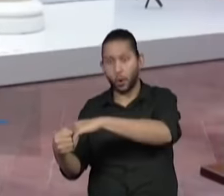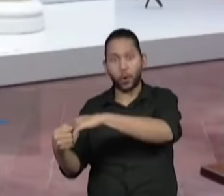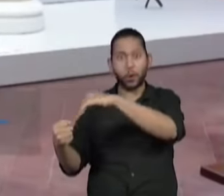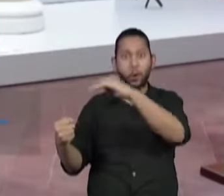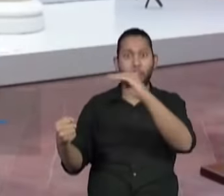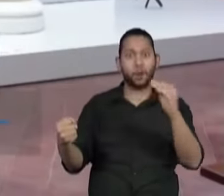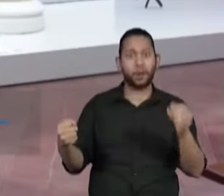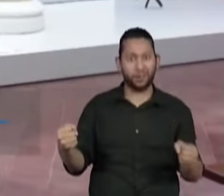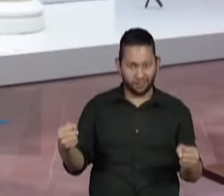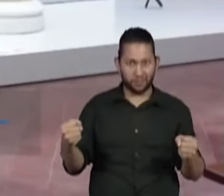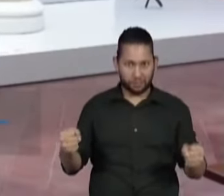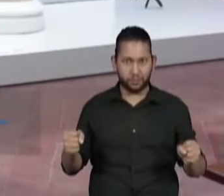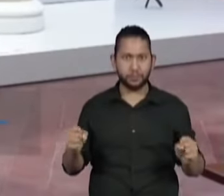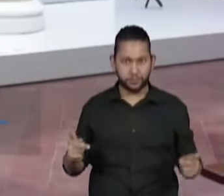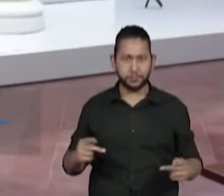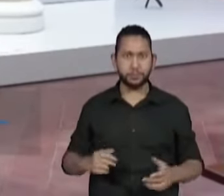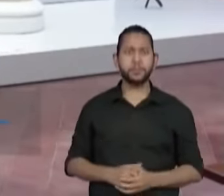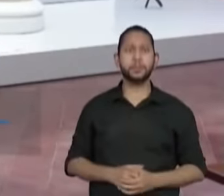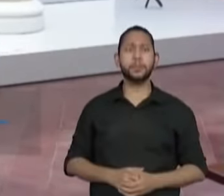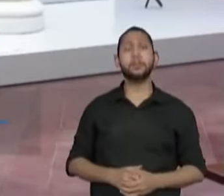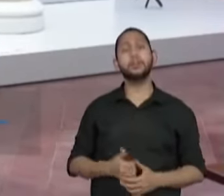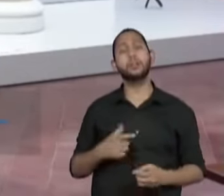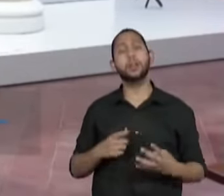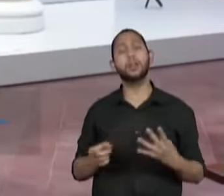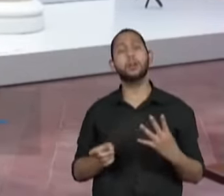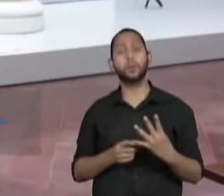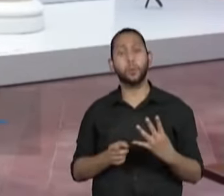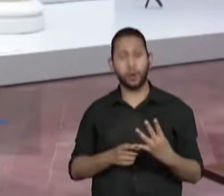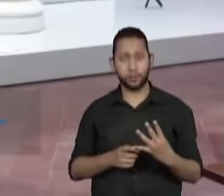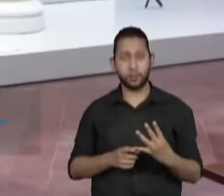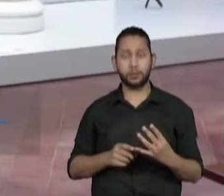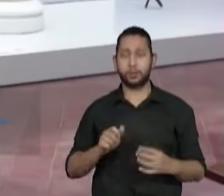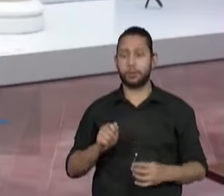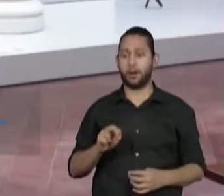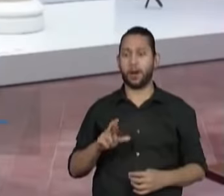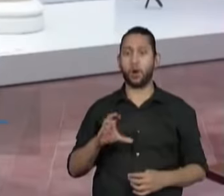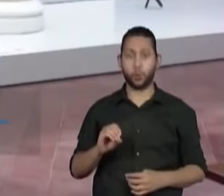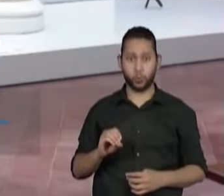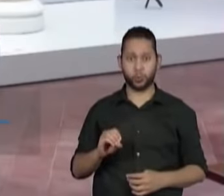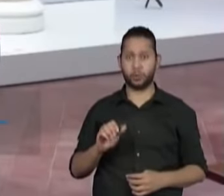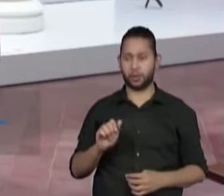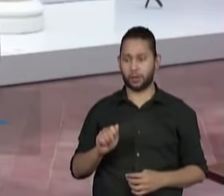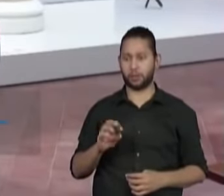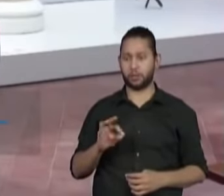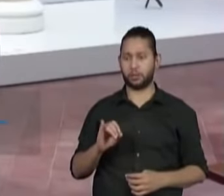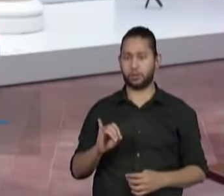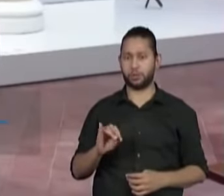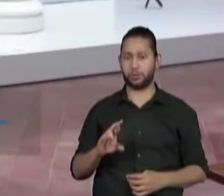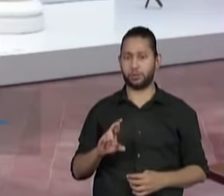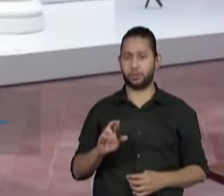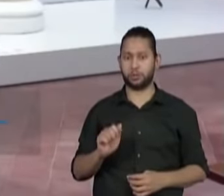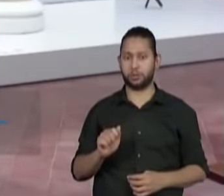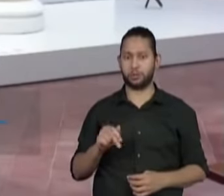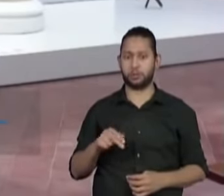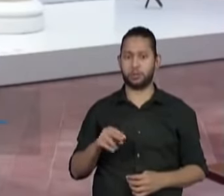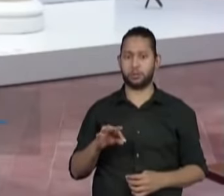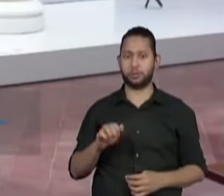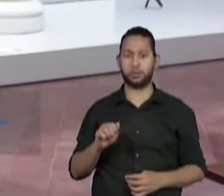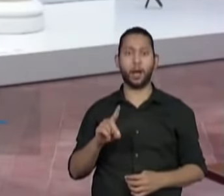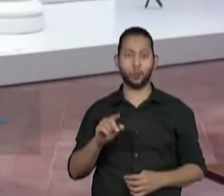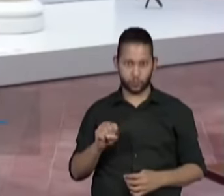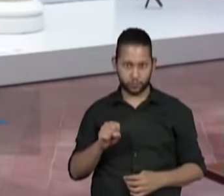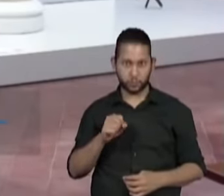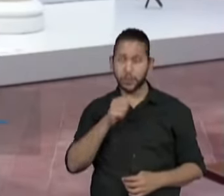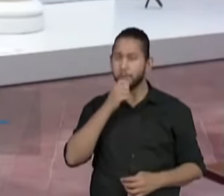apoia, né? Tá? Ou você tem também, né, os chamados arcos atirantados. O que que seria esses tipos de arcos, né? Nome